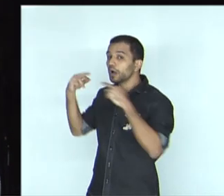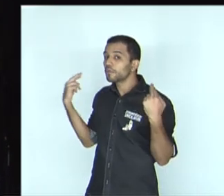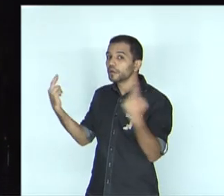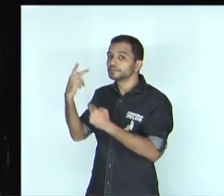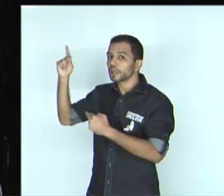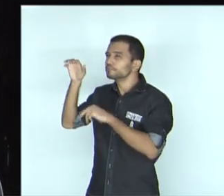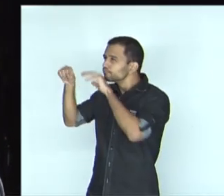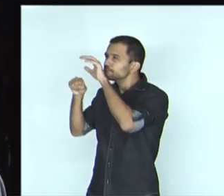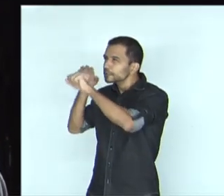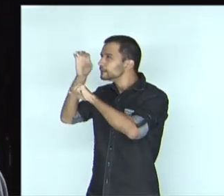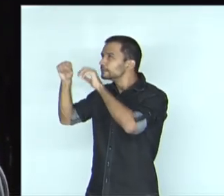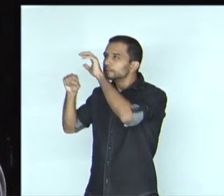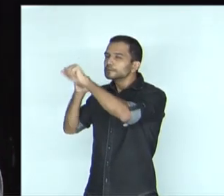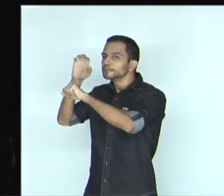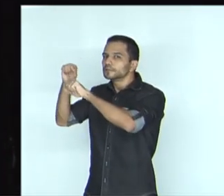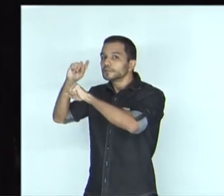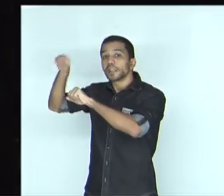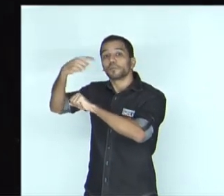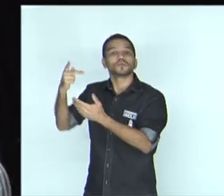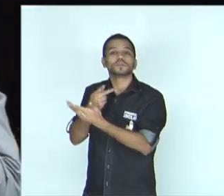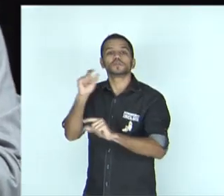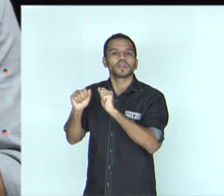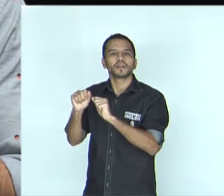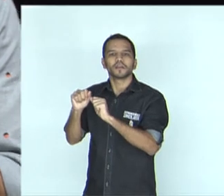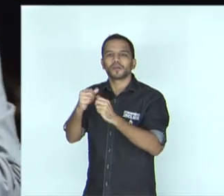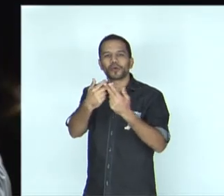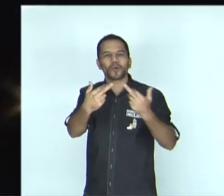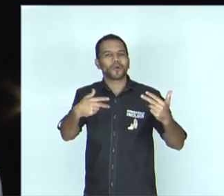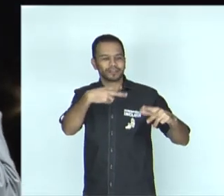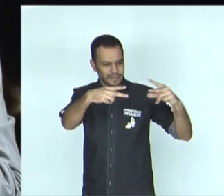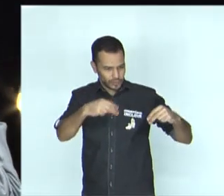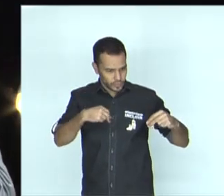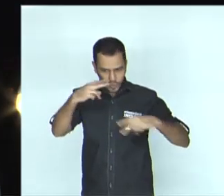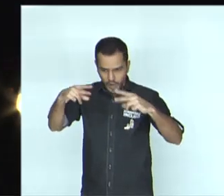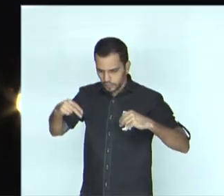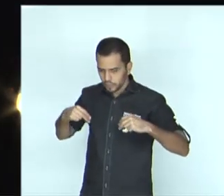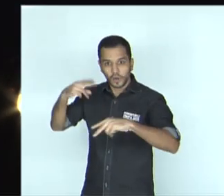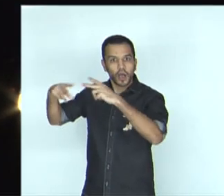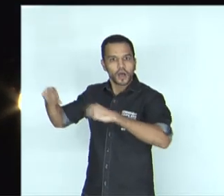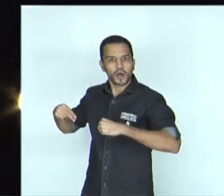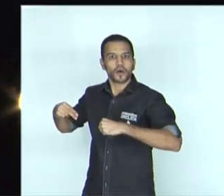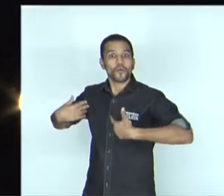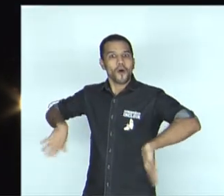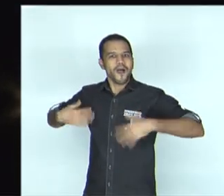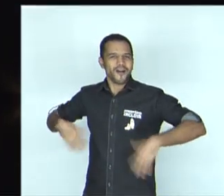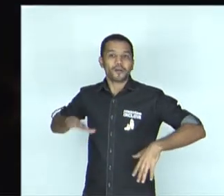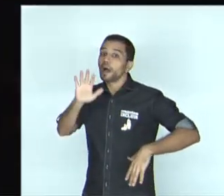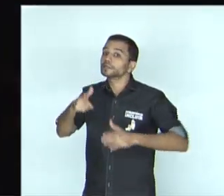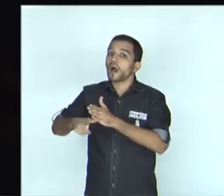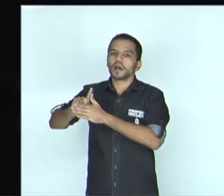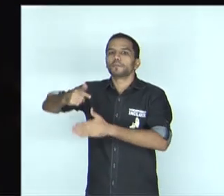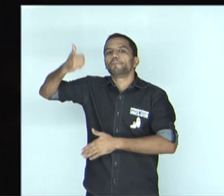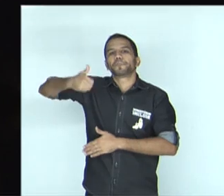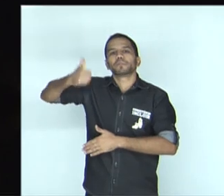que você precisa. Busca o reino e você vai buscar também a justiça. Por quê? Por que